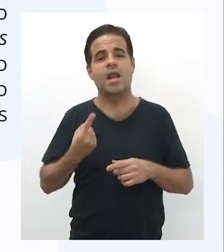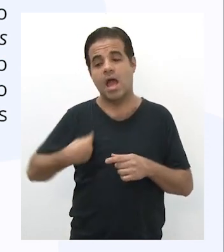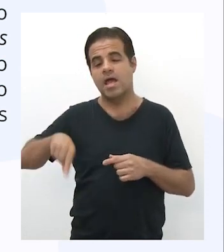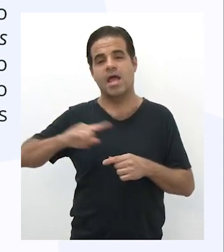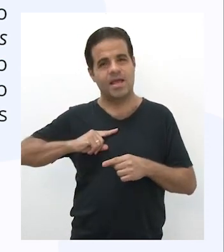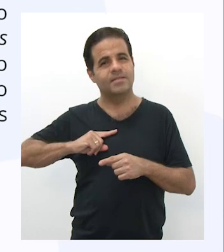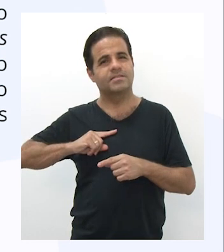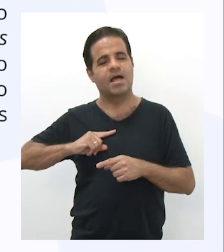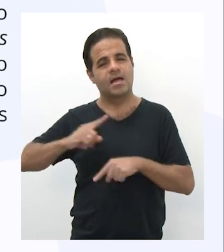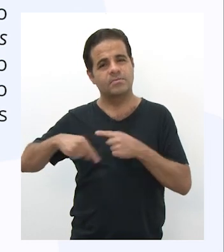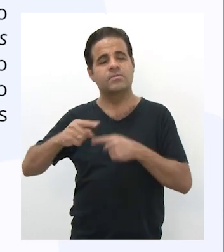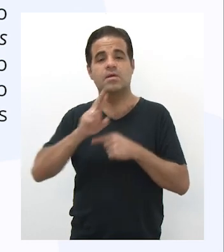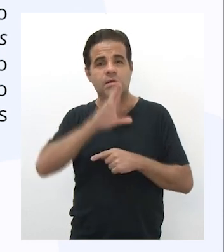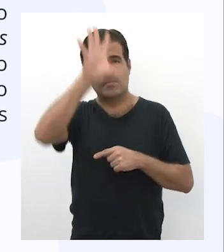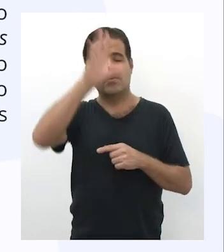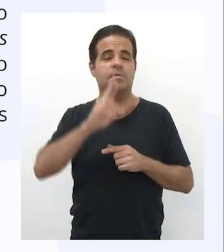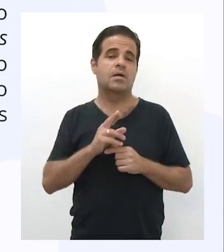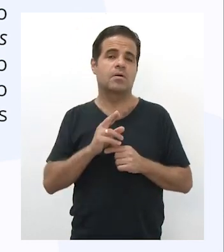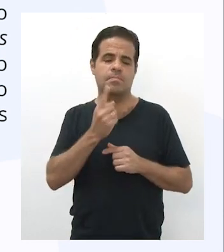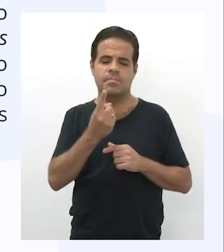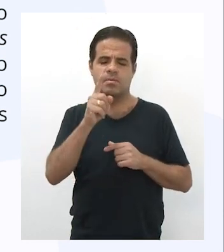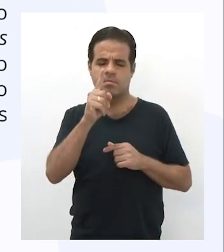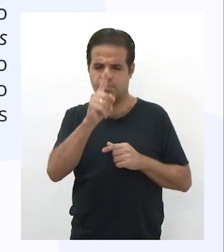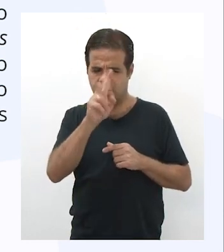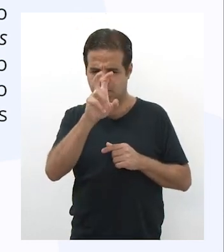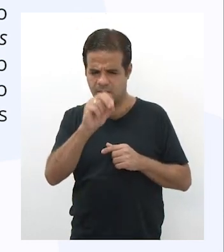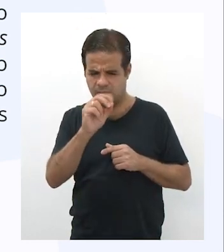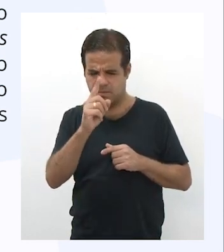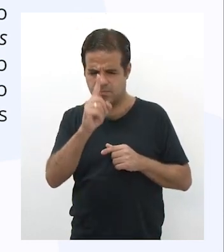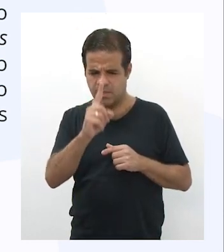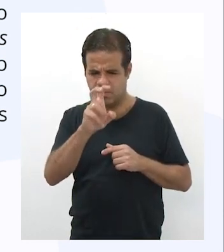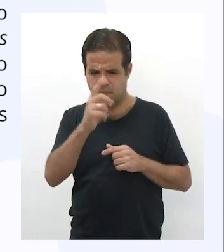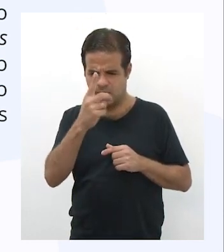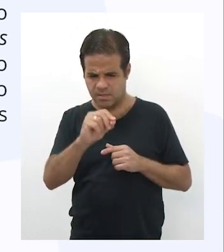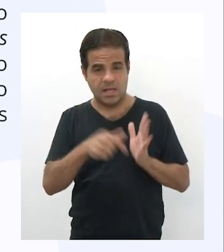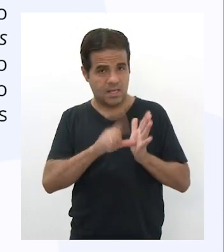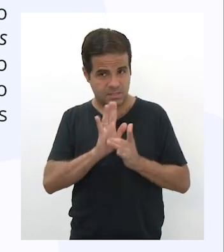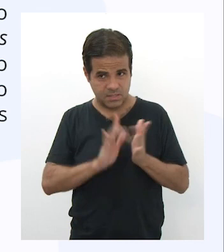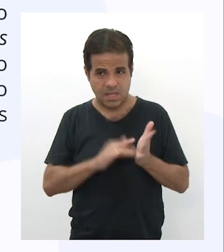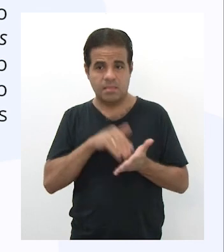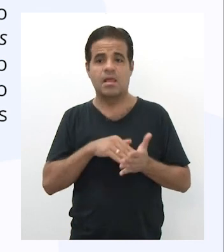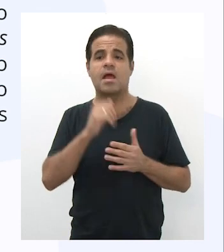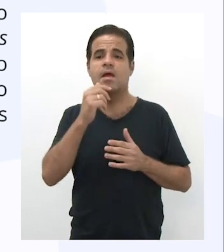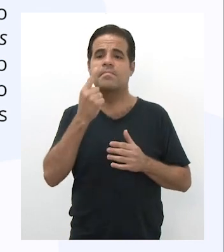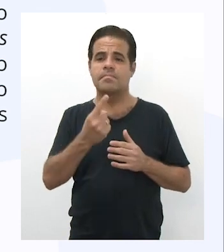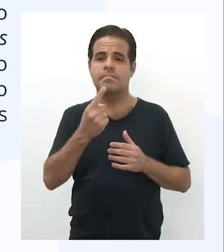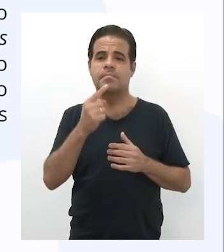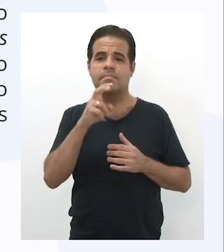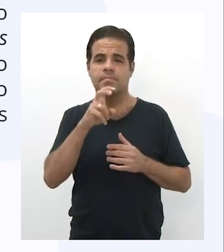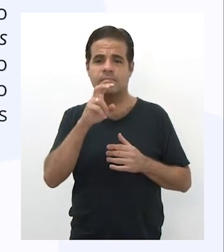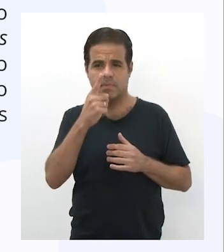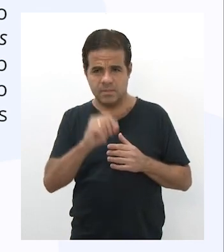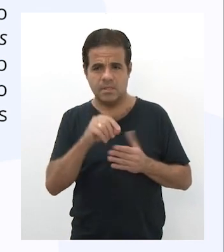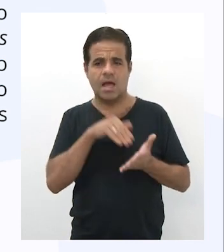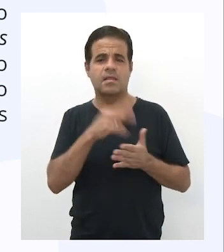hereditário. República Romana, aí de 510 a.C. a 27 a.C., com o término do